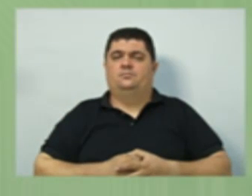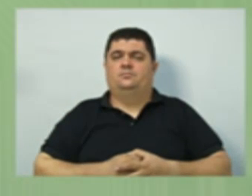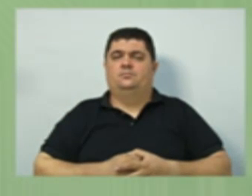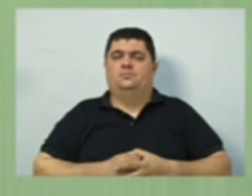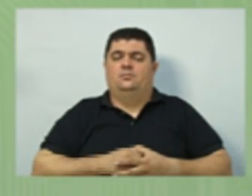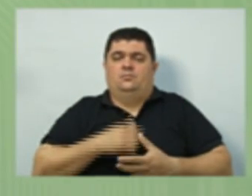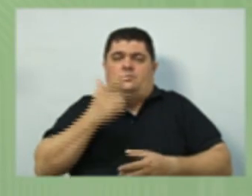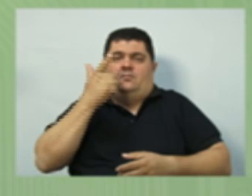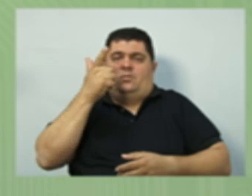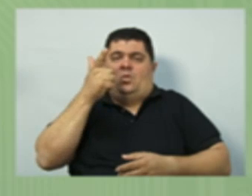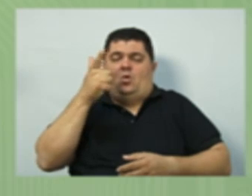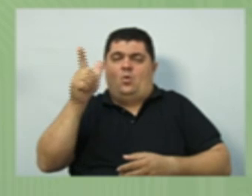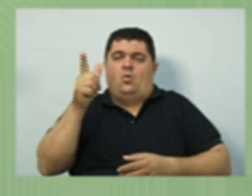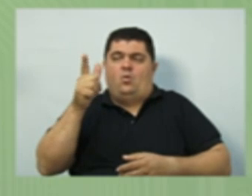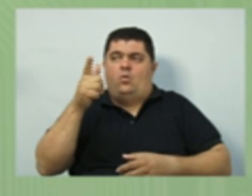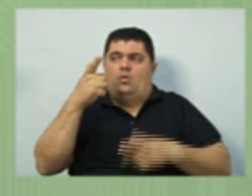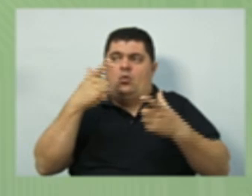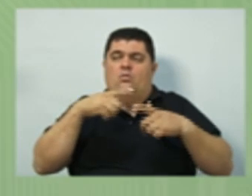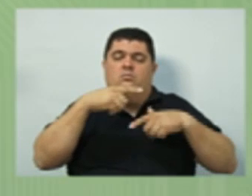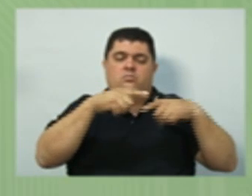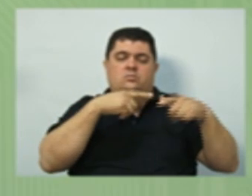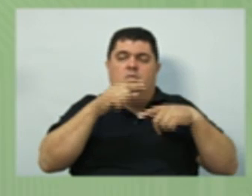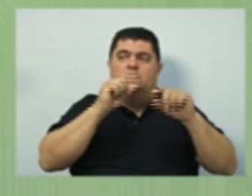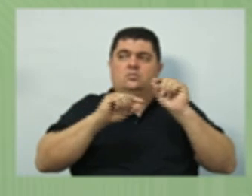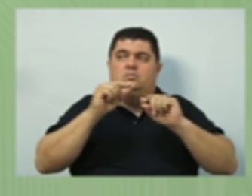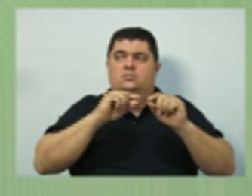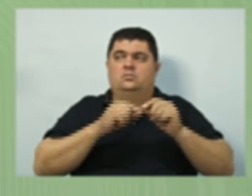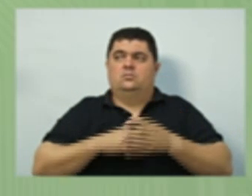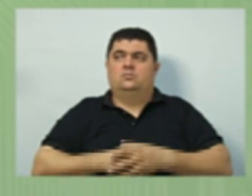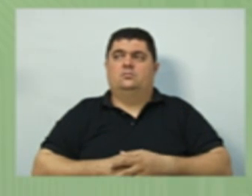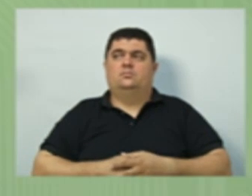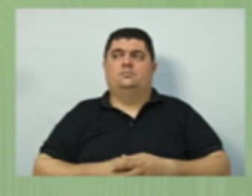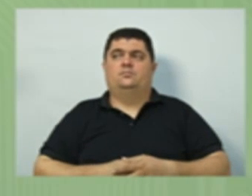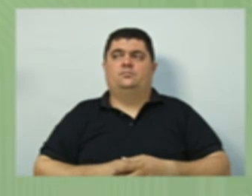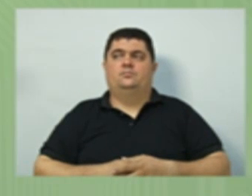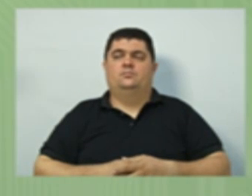Uma outra origem de trabalho é